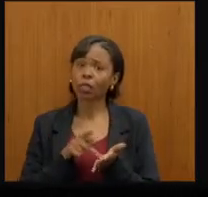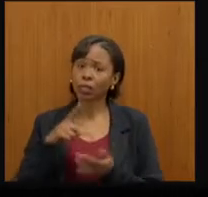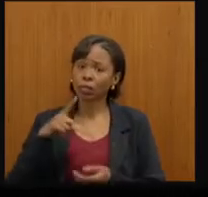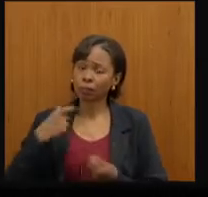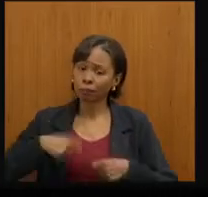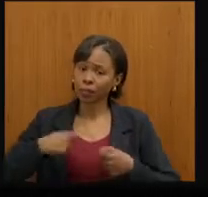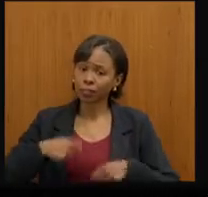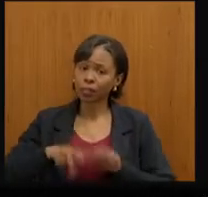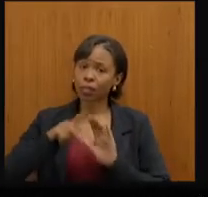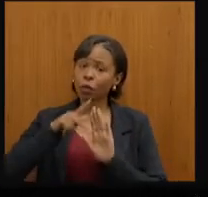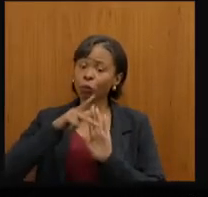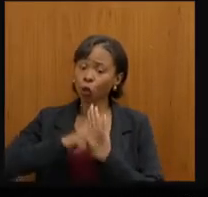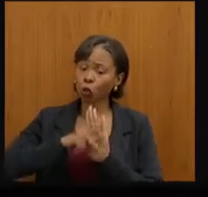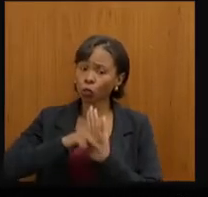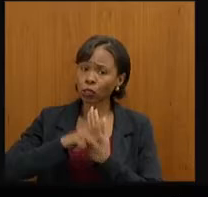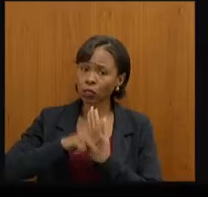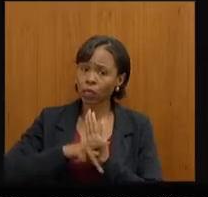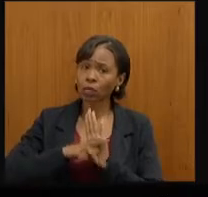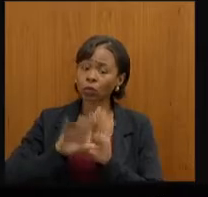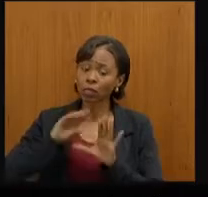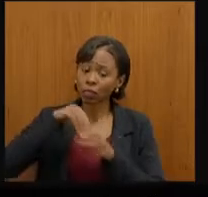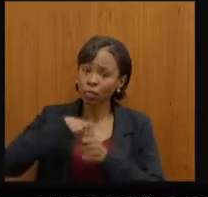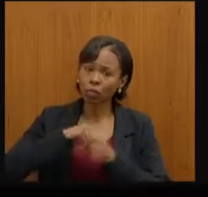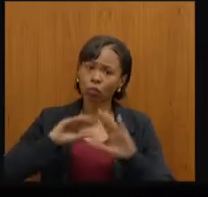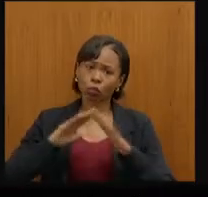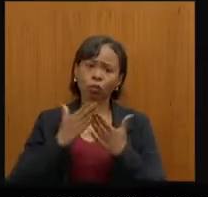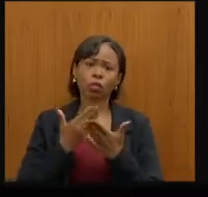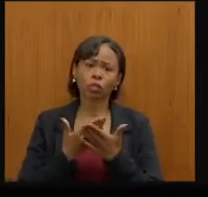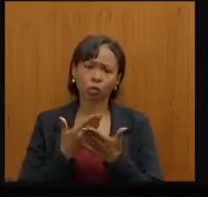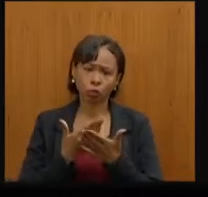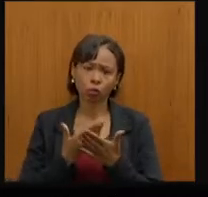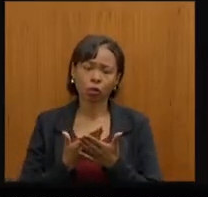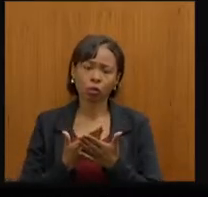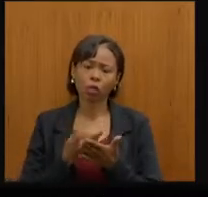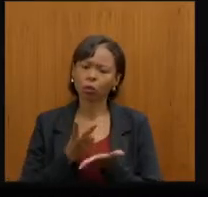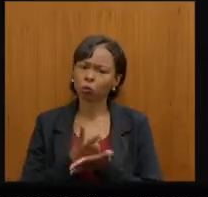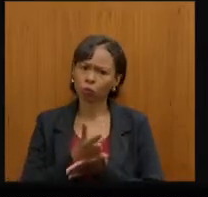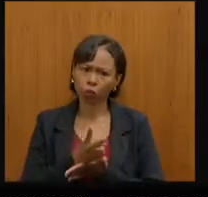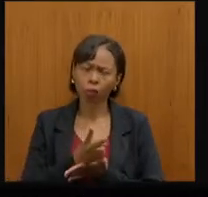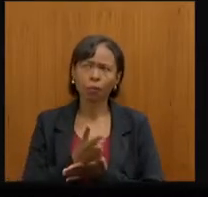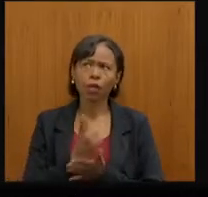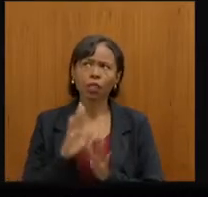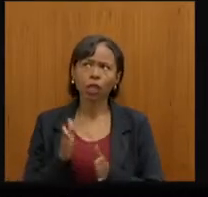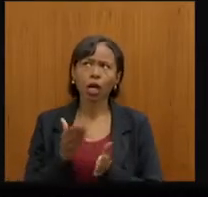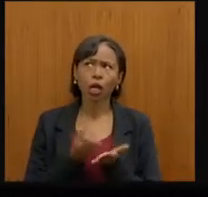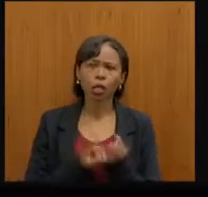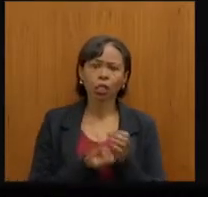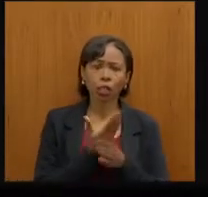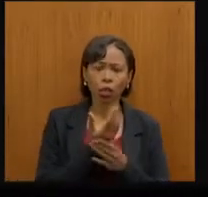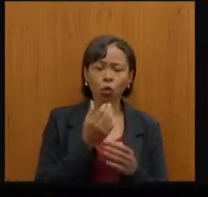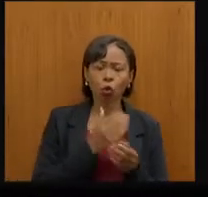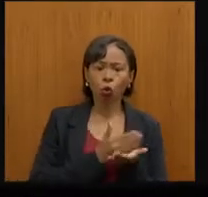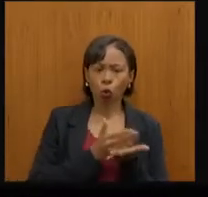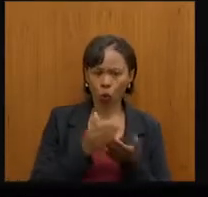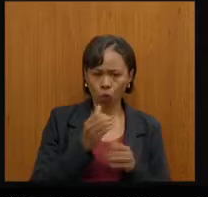isso as escolas é de forma contínua e Nós criamos no começo do ano até junto com a escola do legislativo da Assembleia